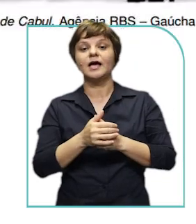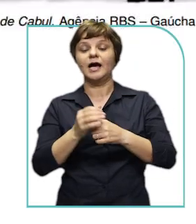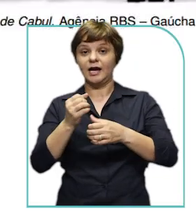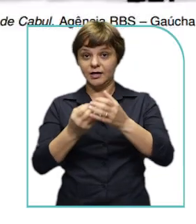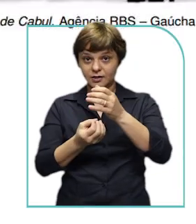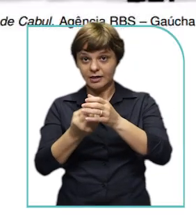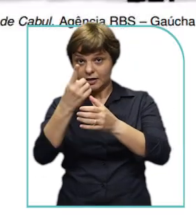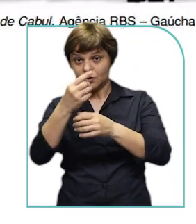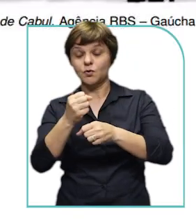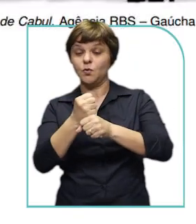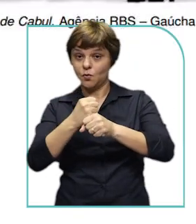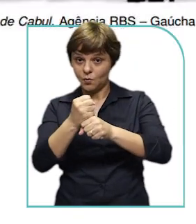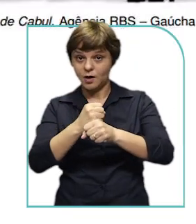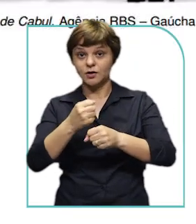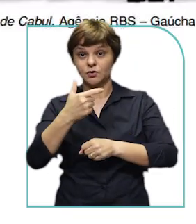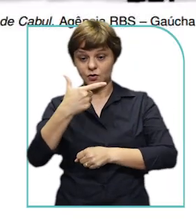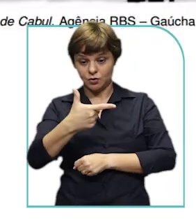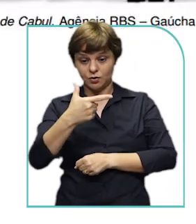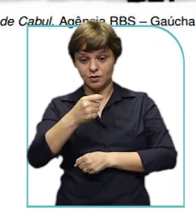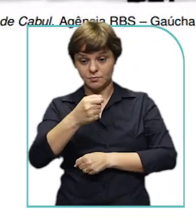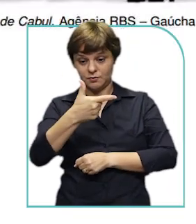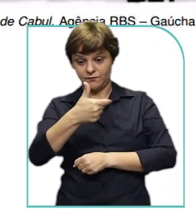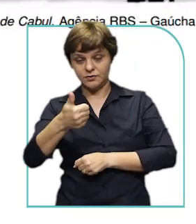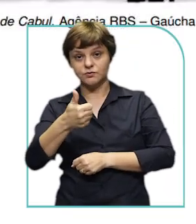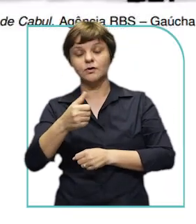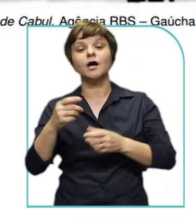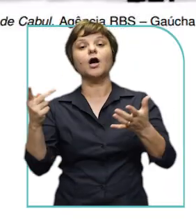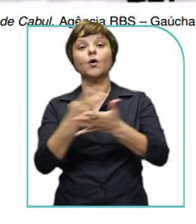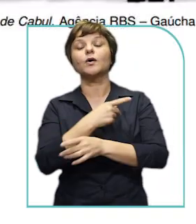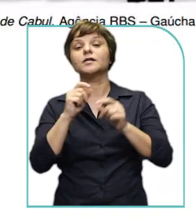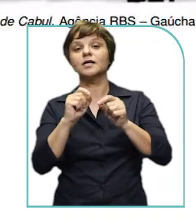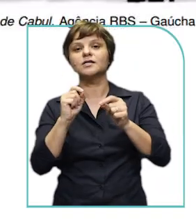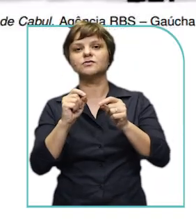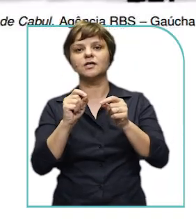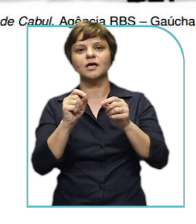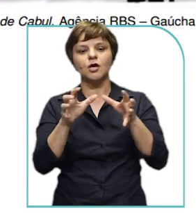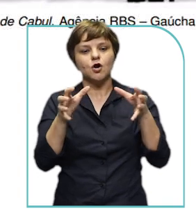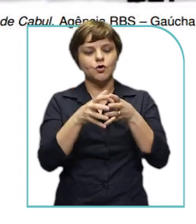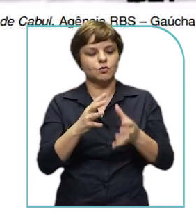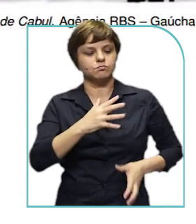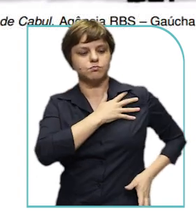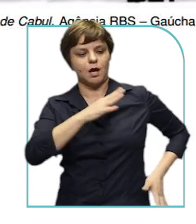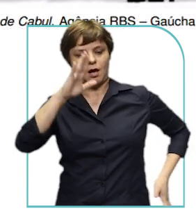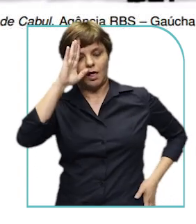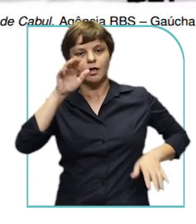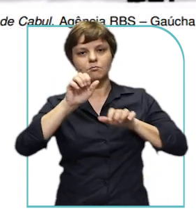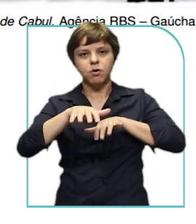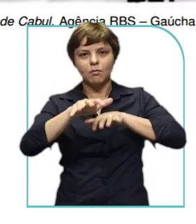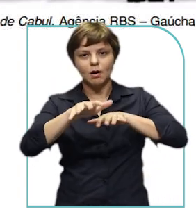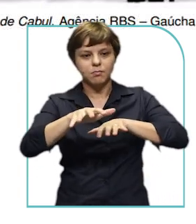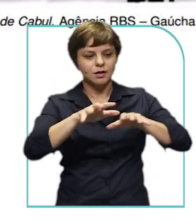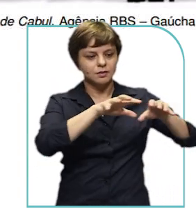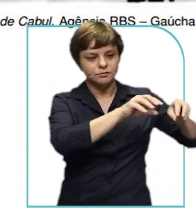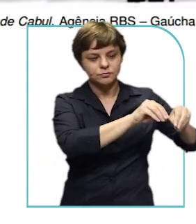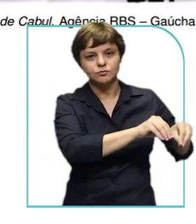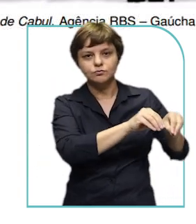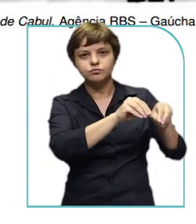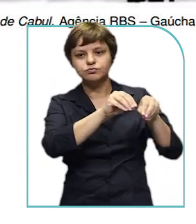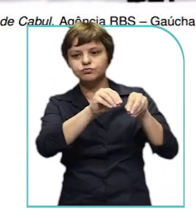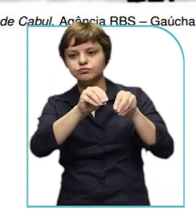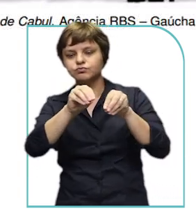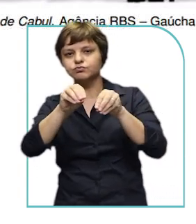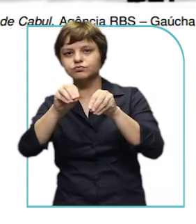em 2021, acontece a retirada, né, das tropas dos Estados Unidos de lá. Então, em abril